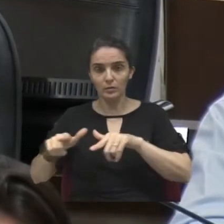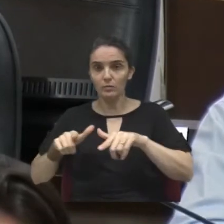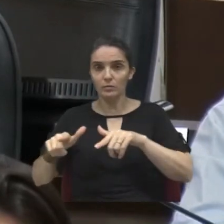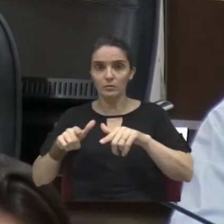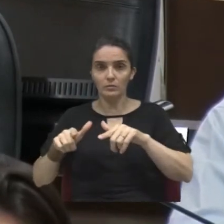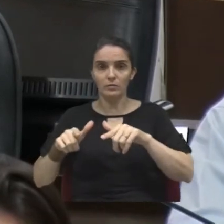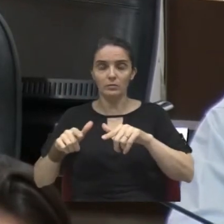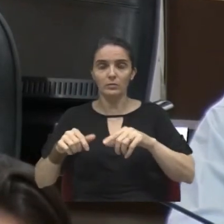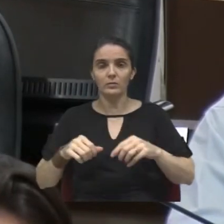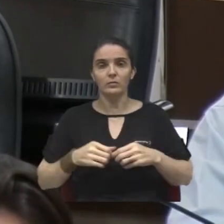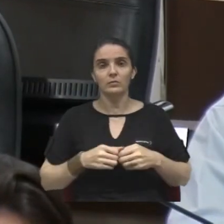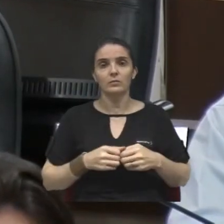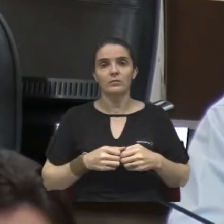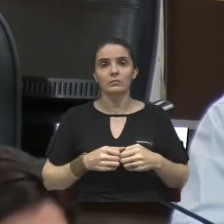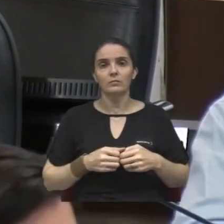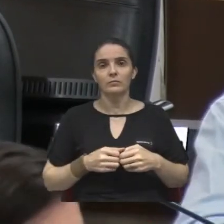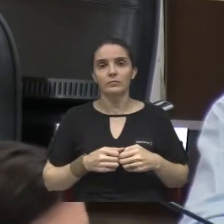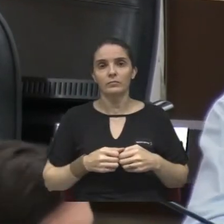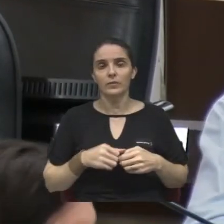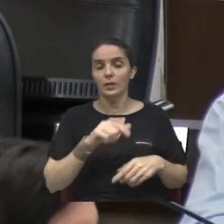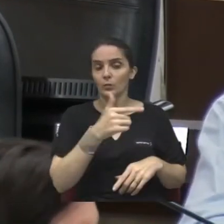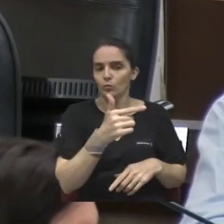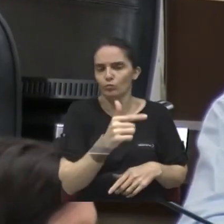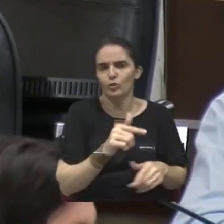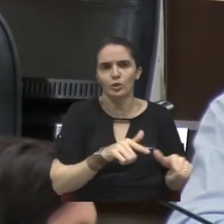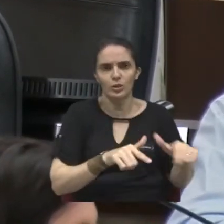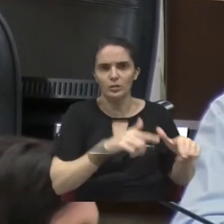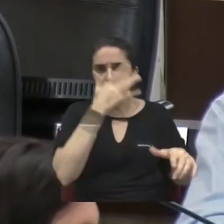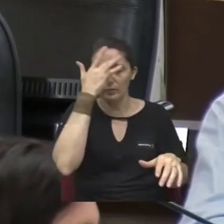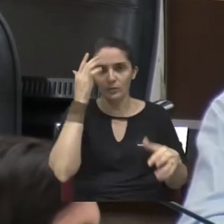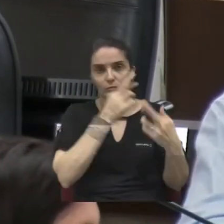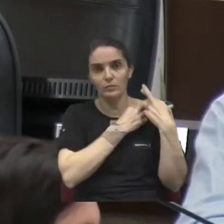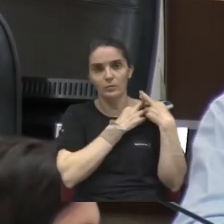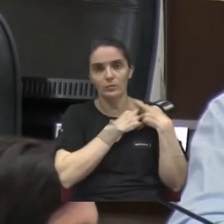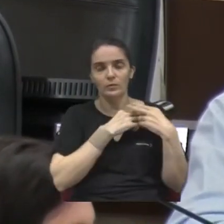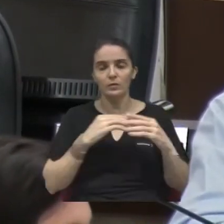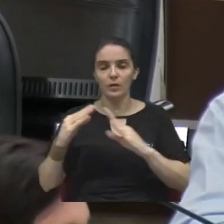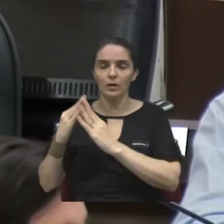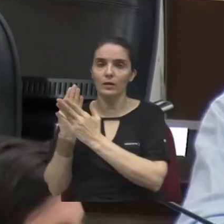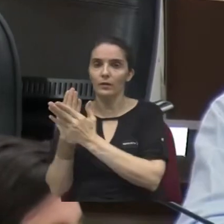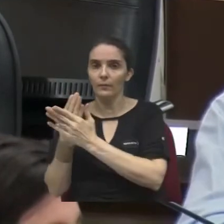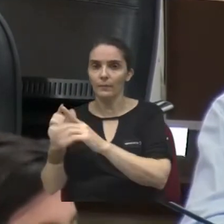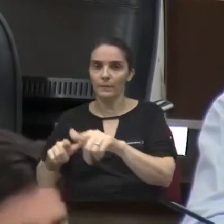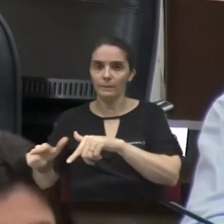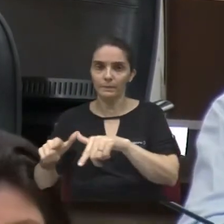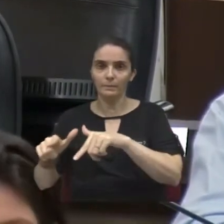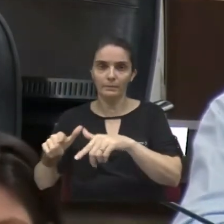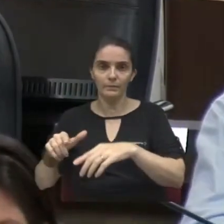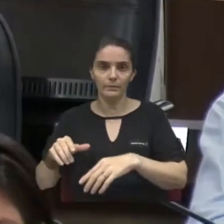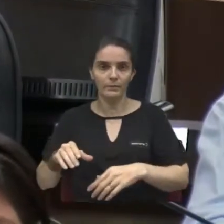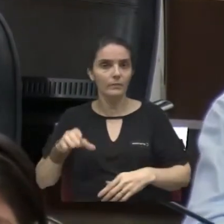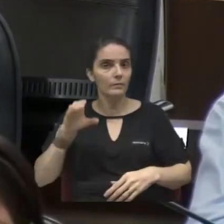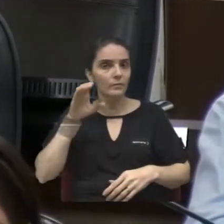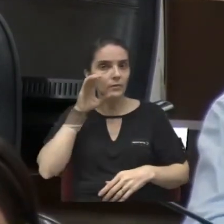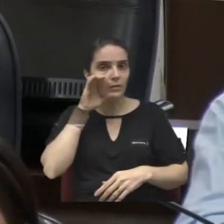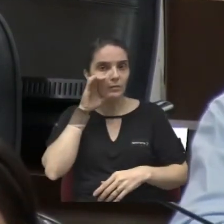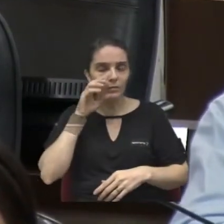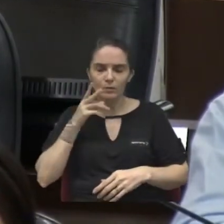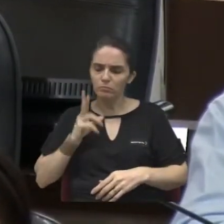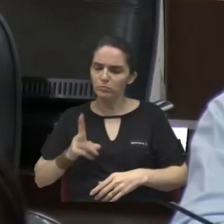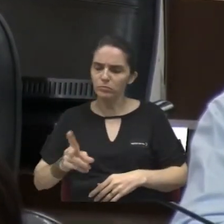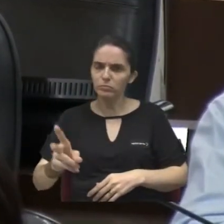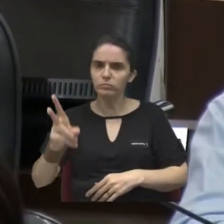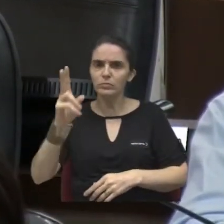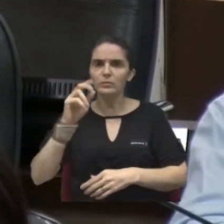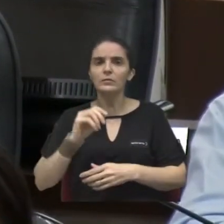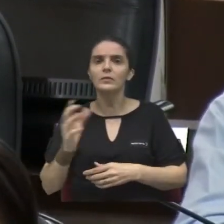E eu, como fiz, inclusive, criei lá a Escola do Trabalho, então eu tinha o foco, eu não ia tirar jamais a padaria dali, porque era um